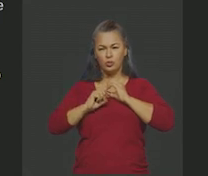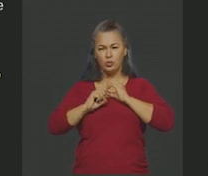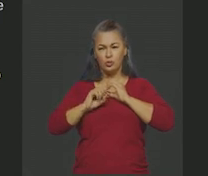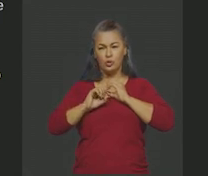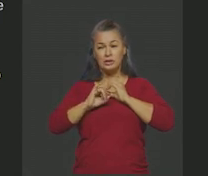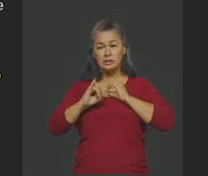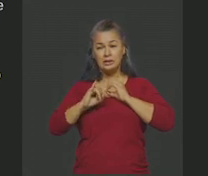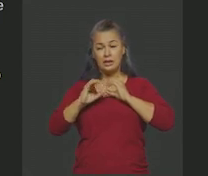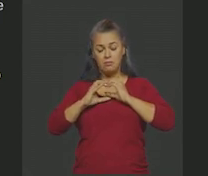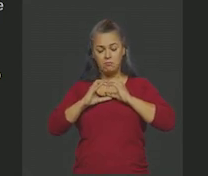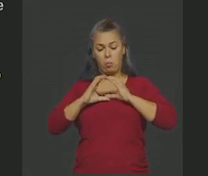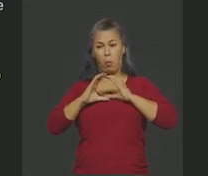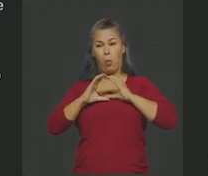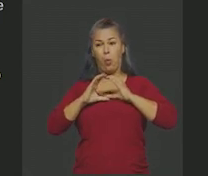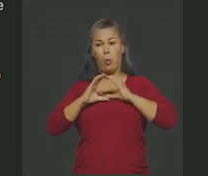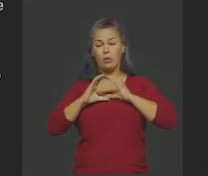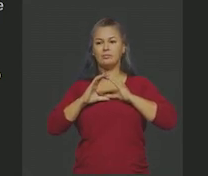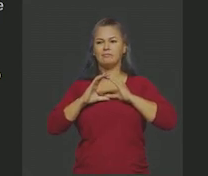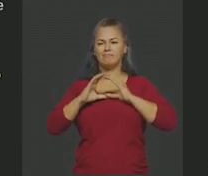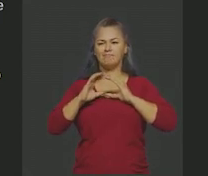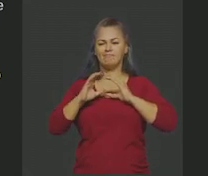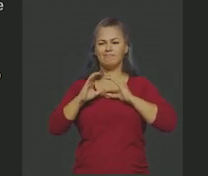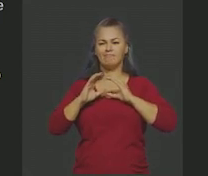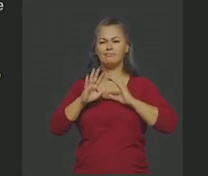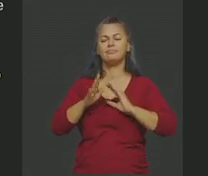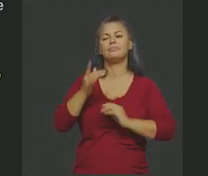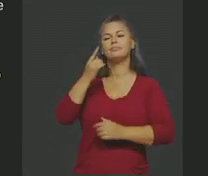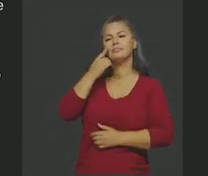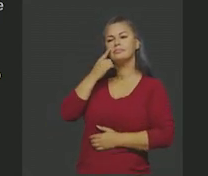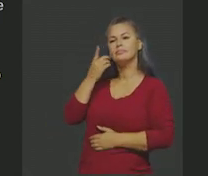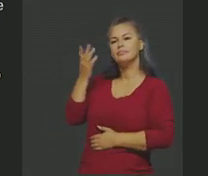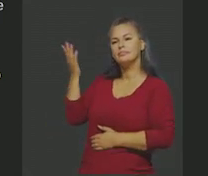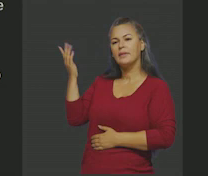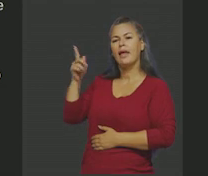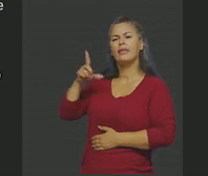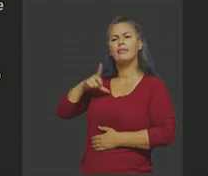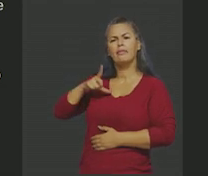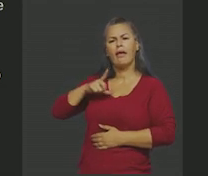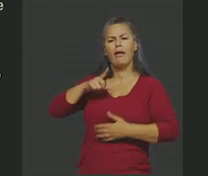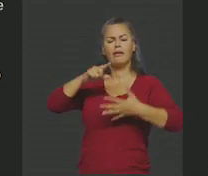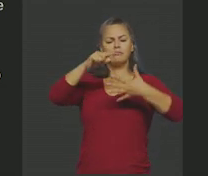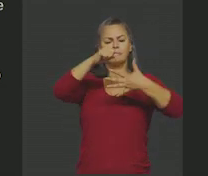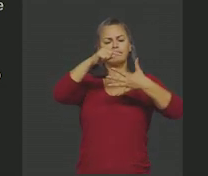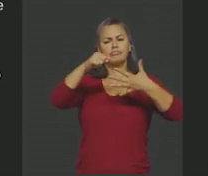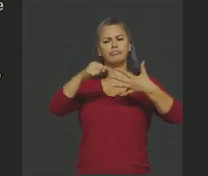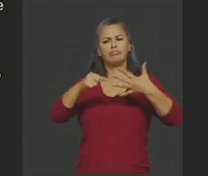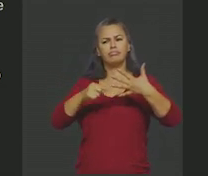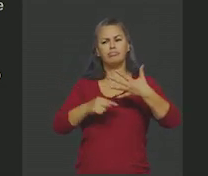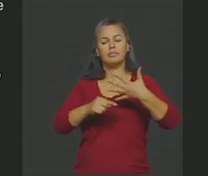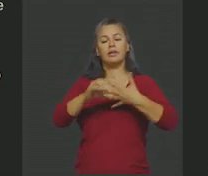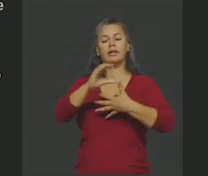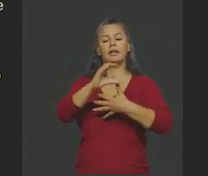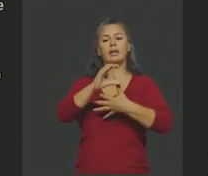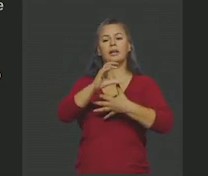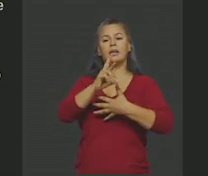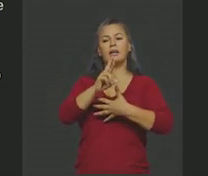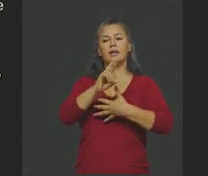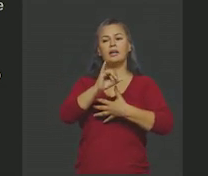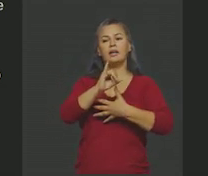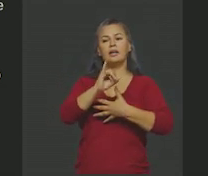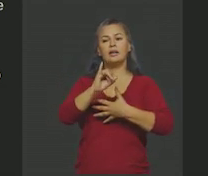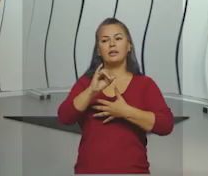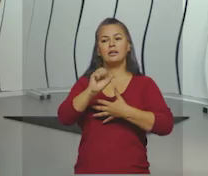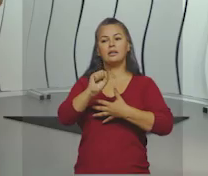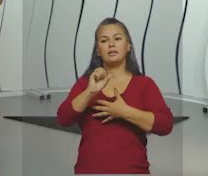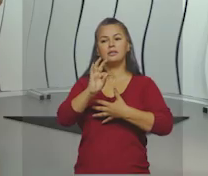Então, vamos olhar aqui algumas partes do olho. Olha, eu tenho o cristalino, que é um disco transparente atrás